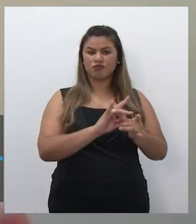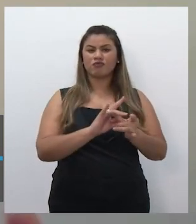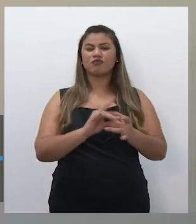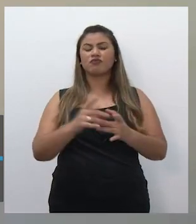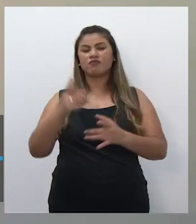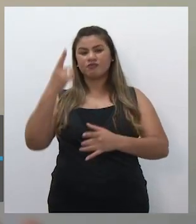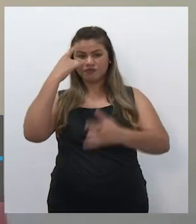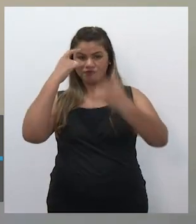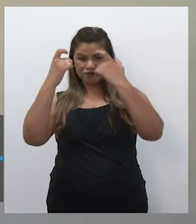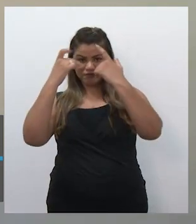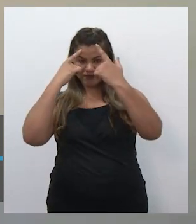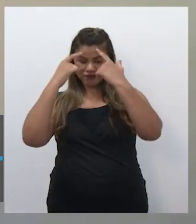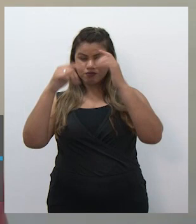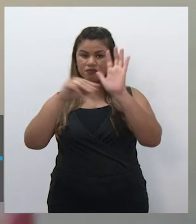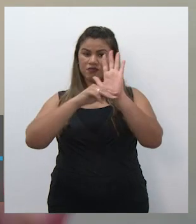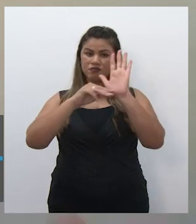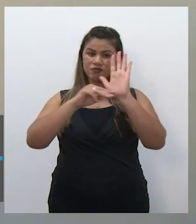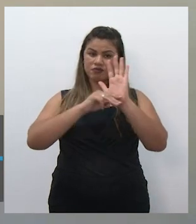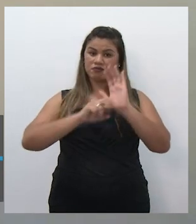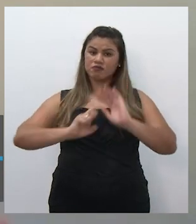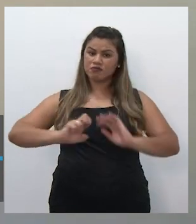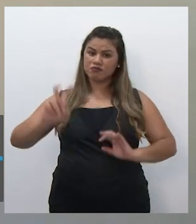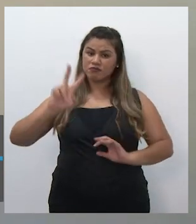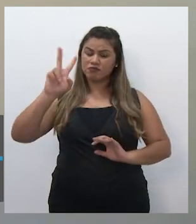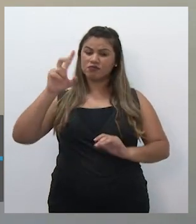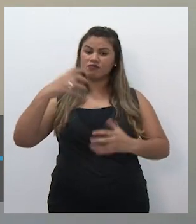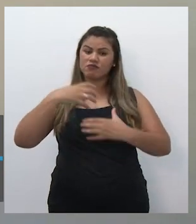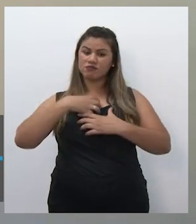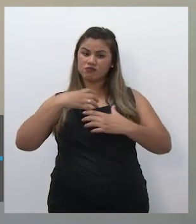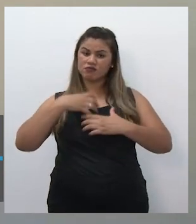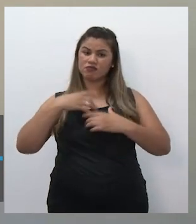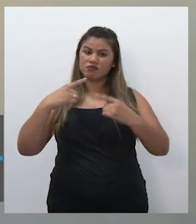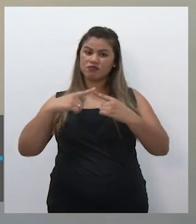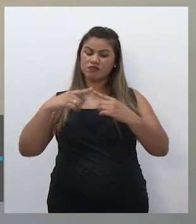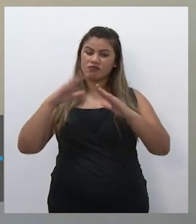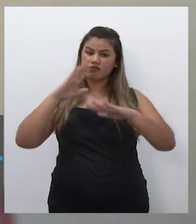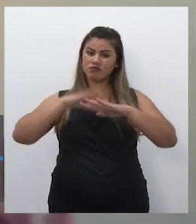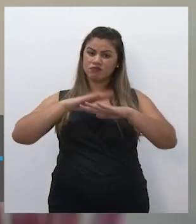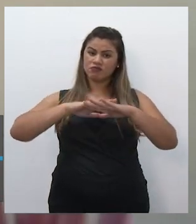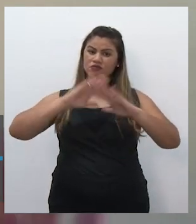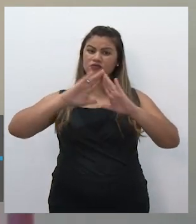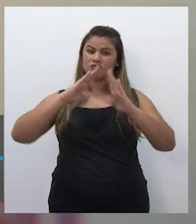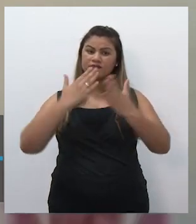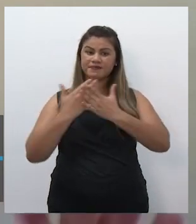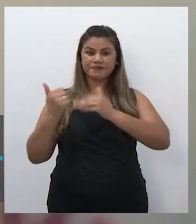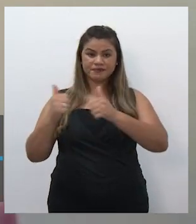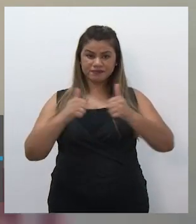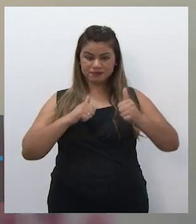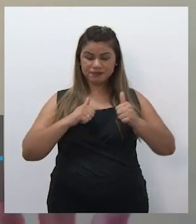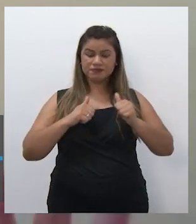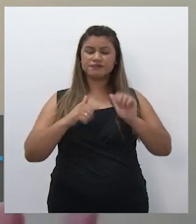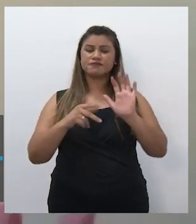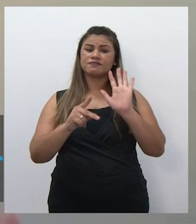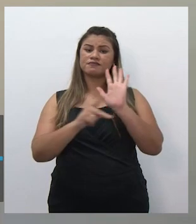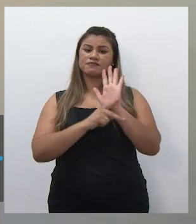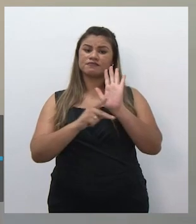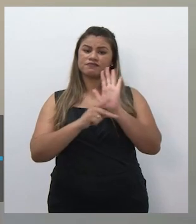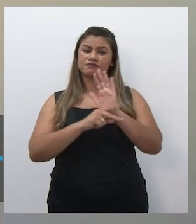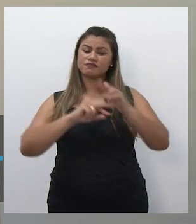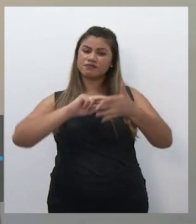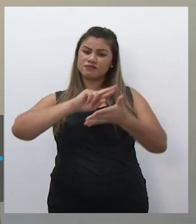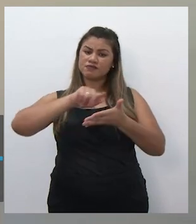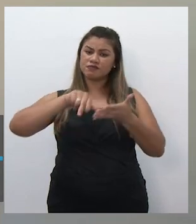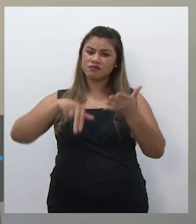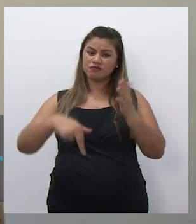de metodologias e de valores que vão dar sentido a esse fazer escolar. Todo esse princípio, essas premissas,